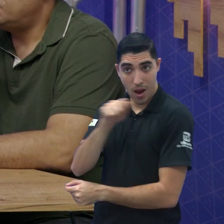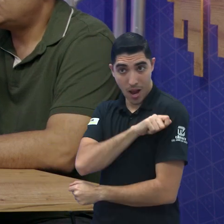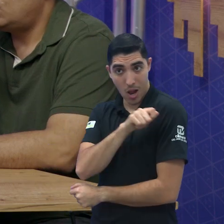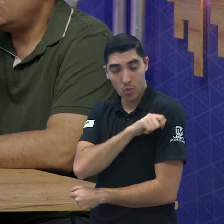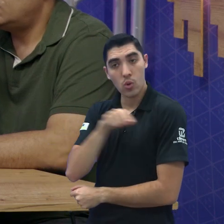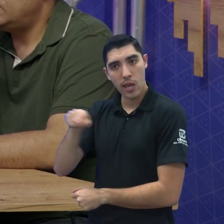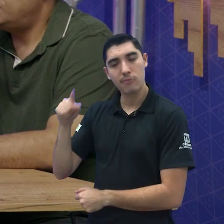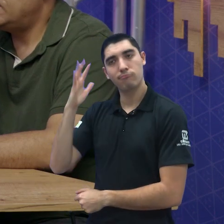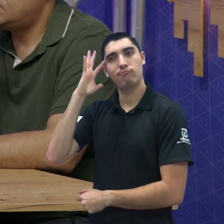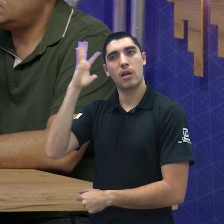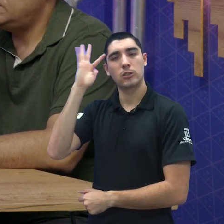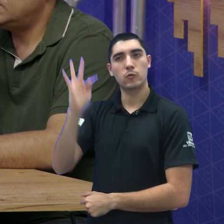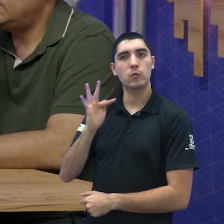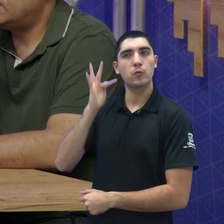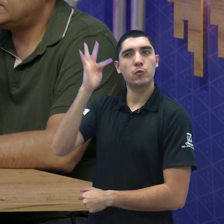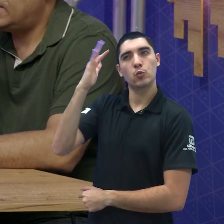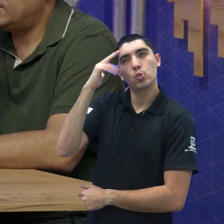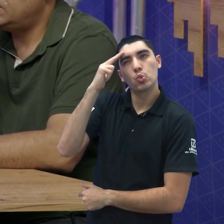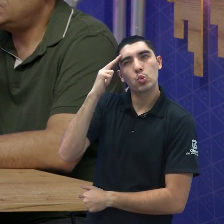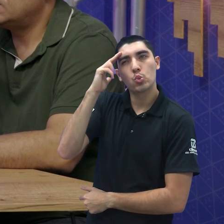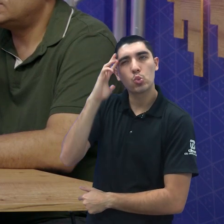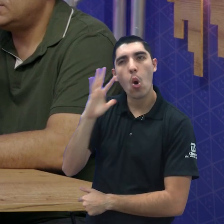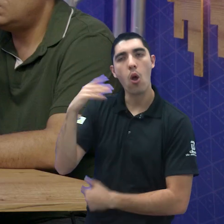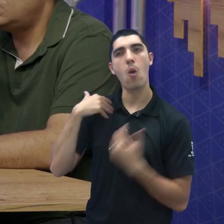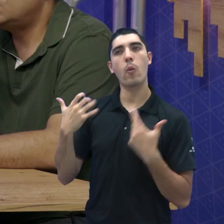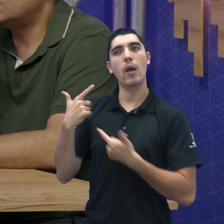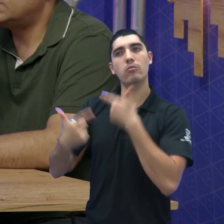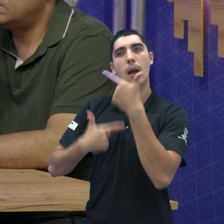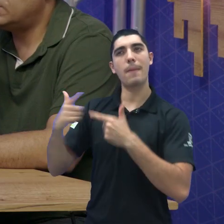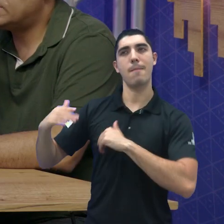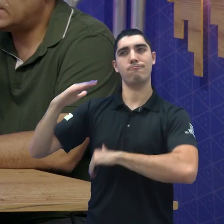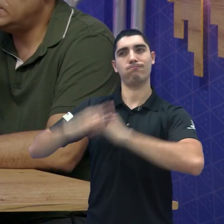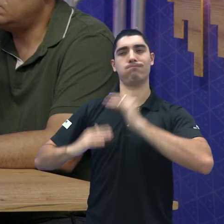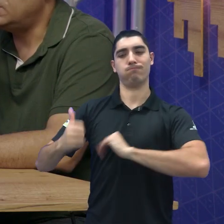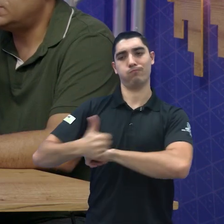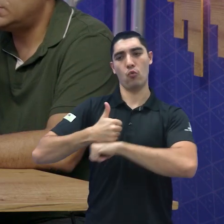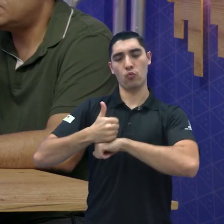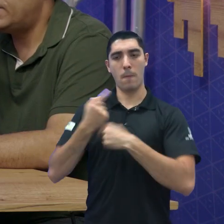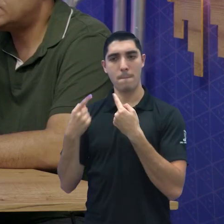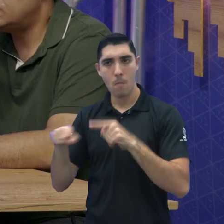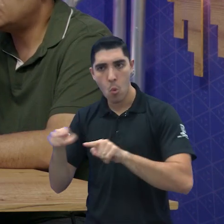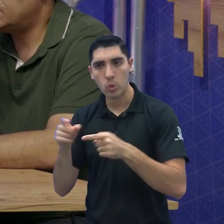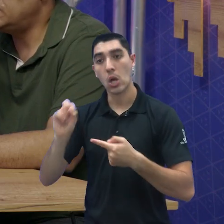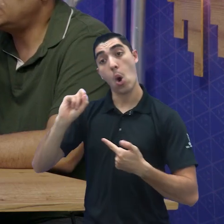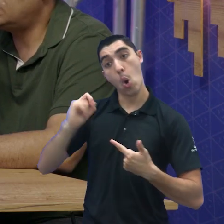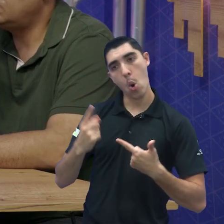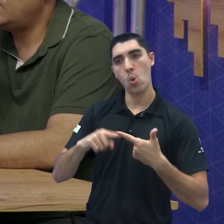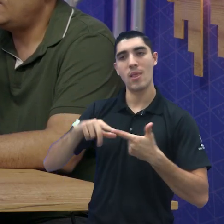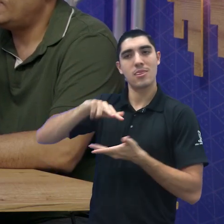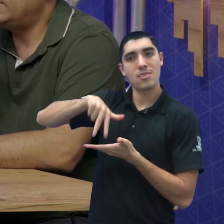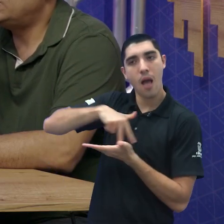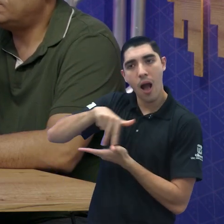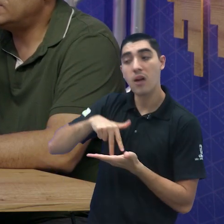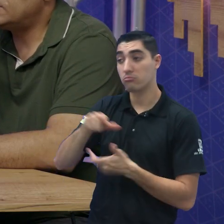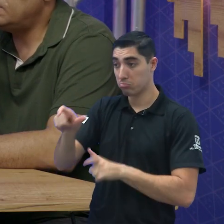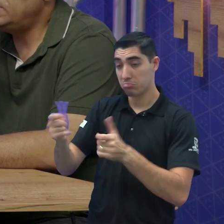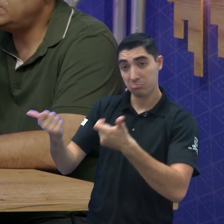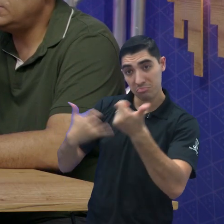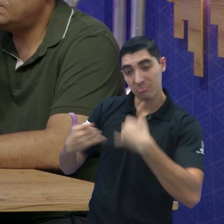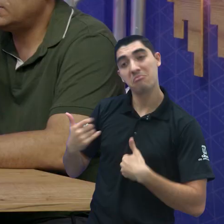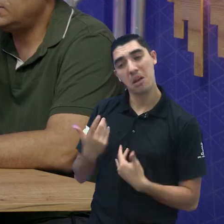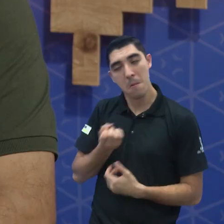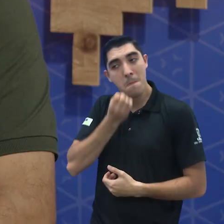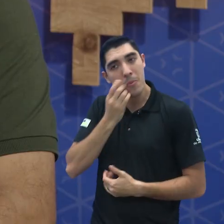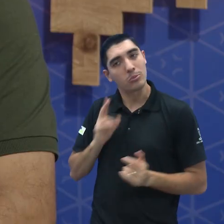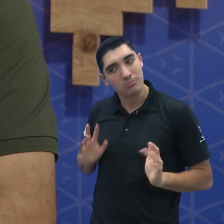que sonham, né, pensam em seguir nessa área artística, de ser um músico, de ser um dançarino, eles expressam isso pra gente. Então a gente planta a